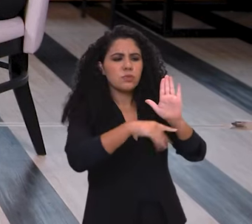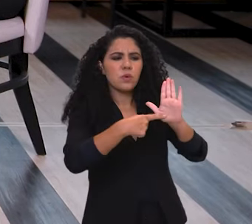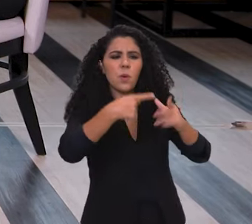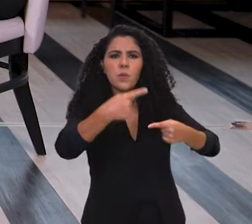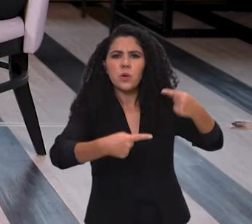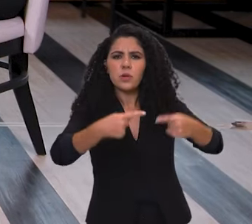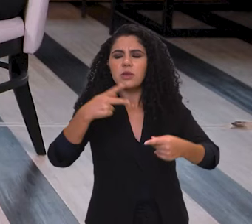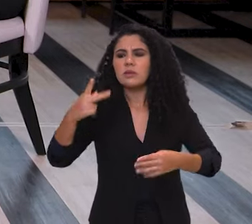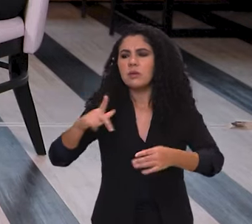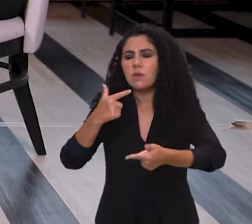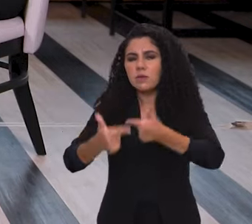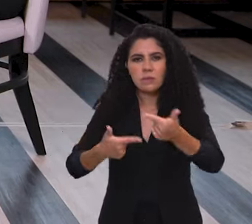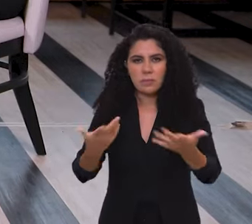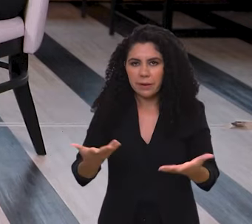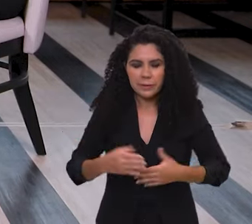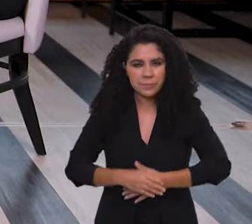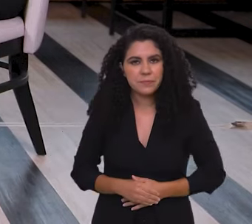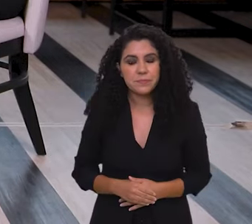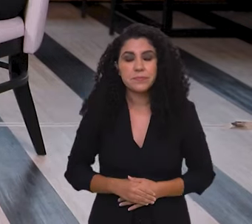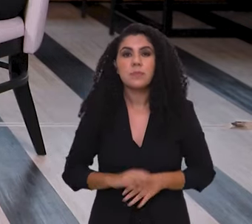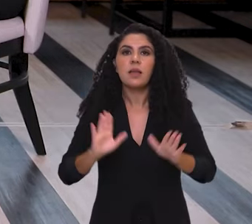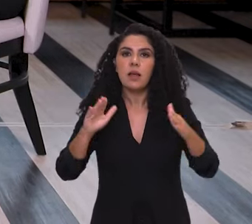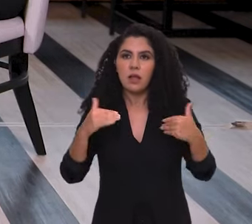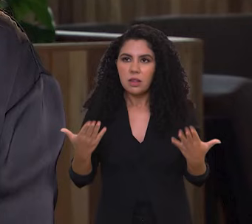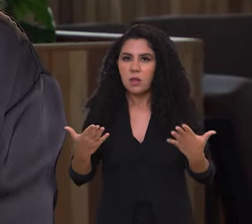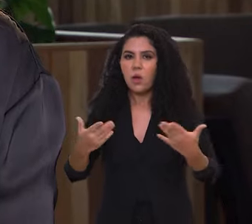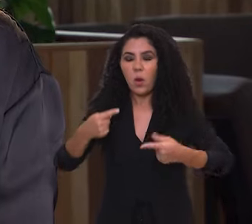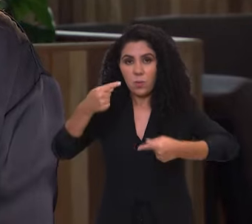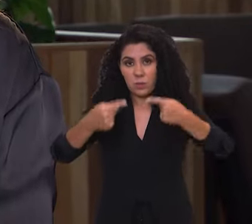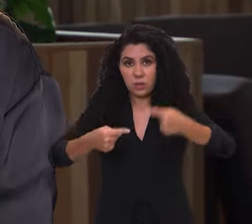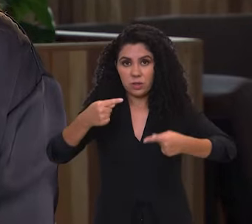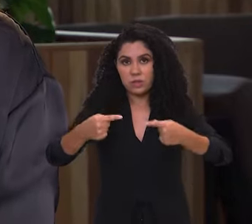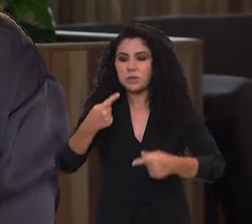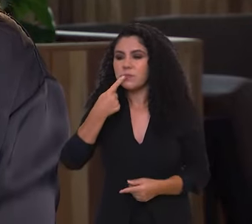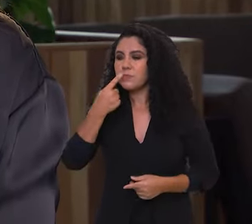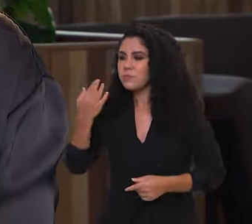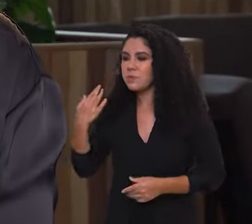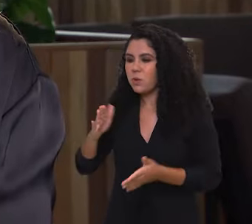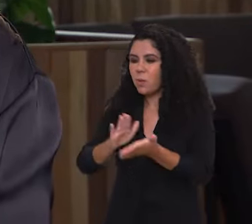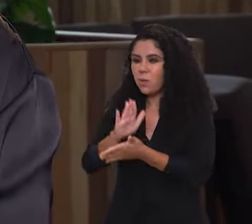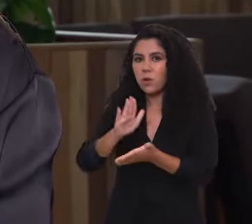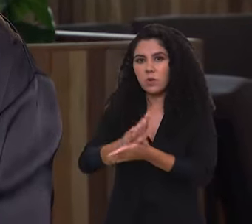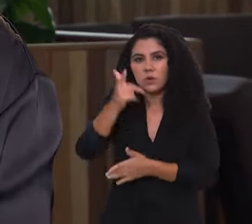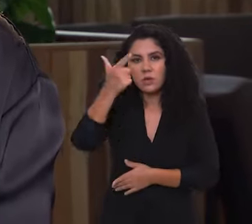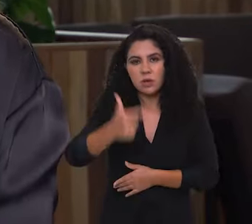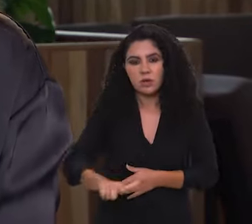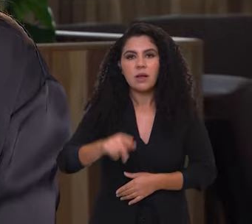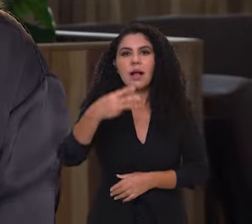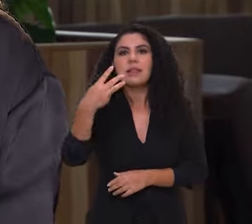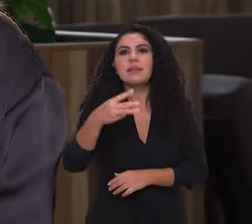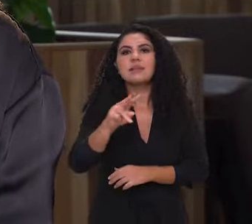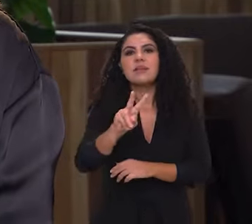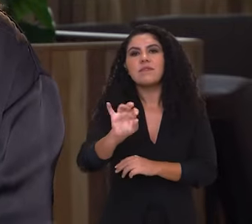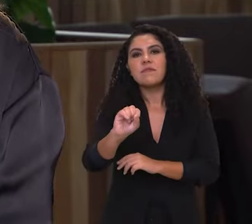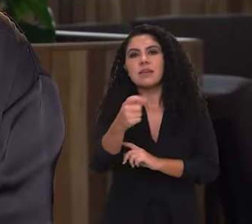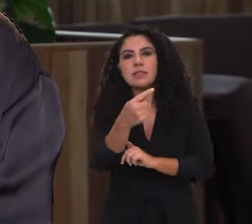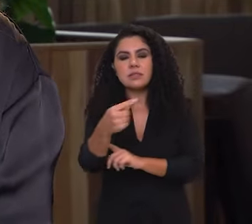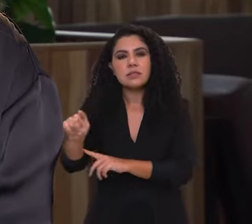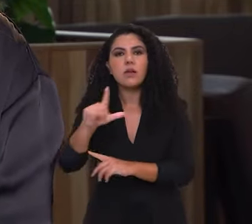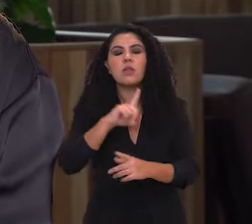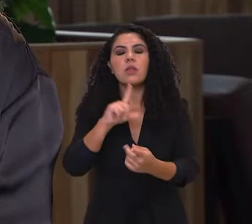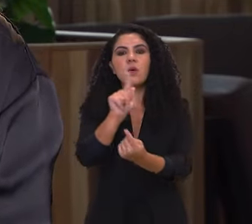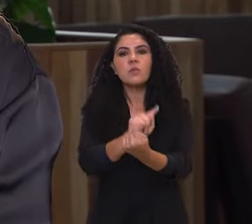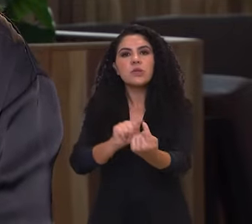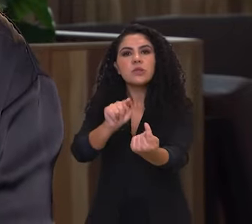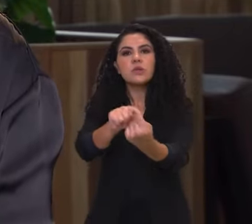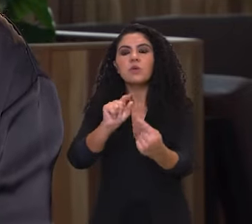de vocês. Essa política que, né, acabou de ser republicada, ela vai na terceira versão e ela tem o